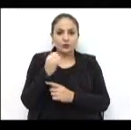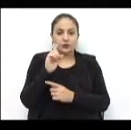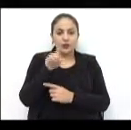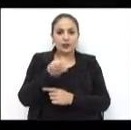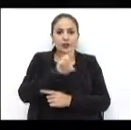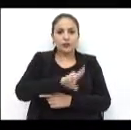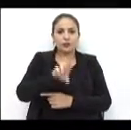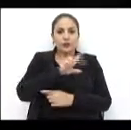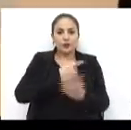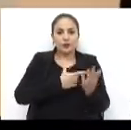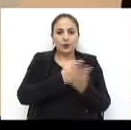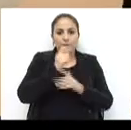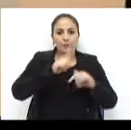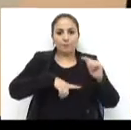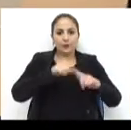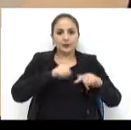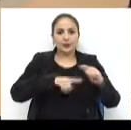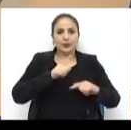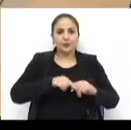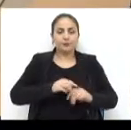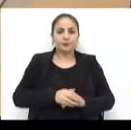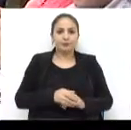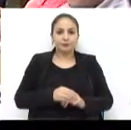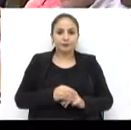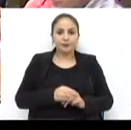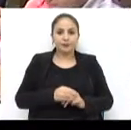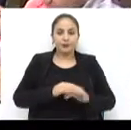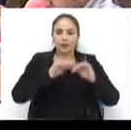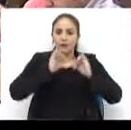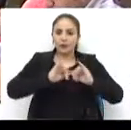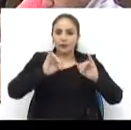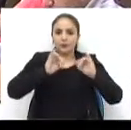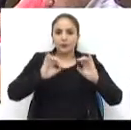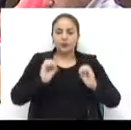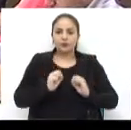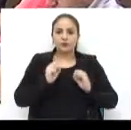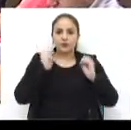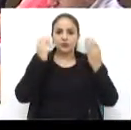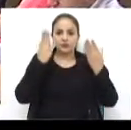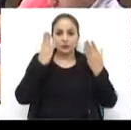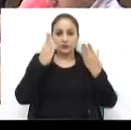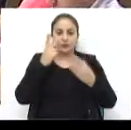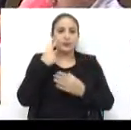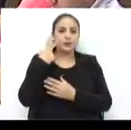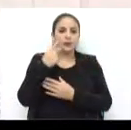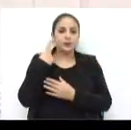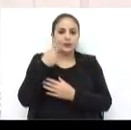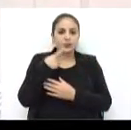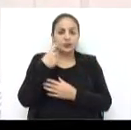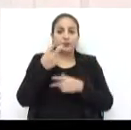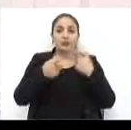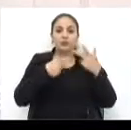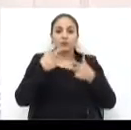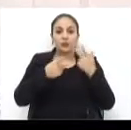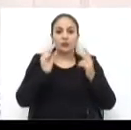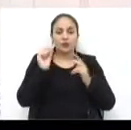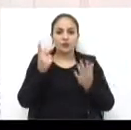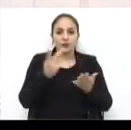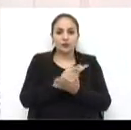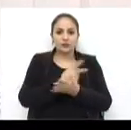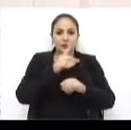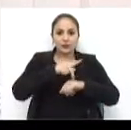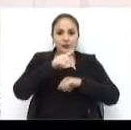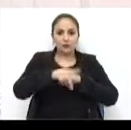será utilizado para a compra de equipamentos. A notícia foi comemorada pelo parlamentar, que mencionou o fato de